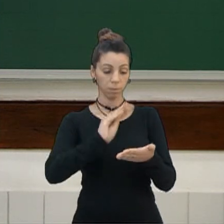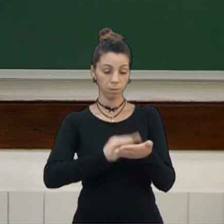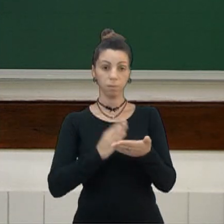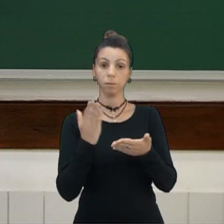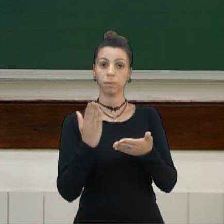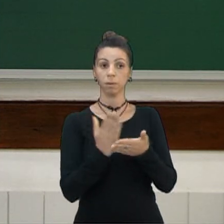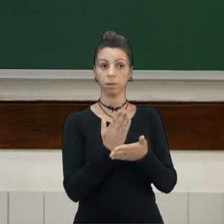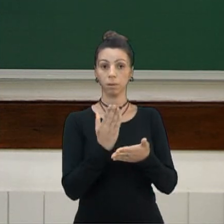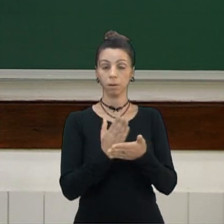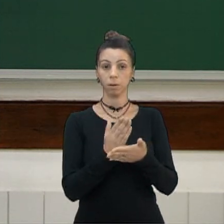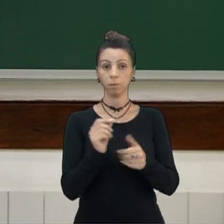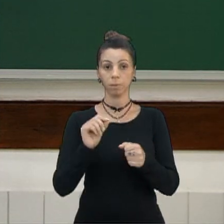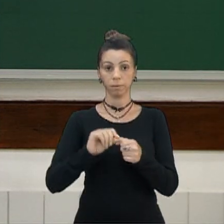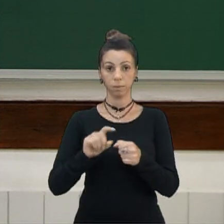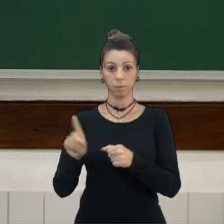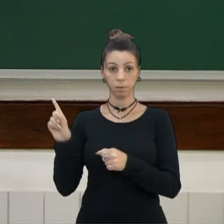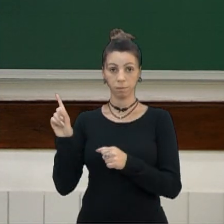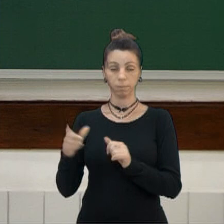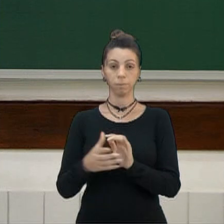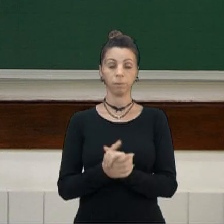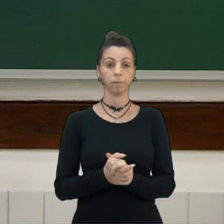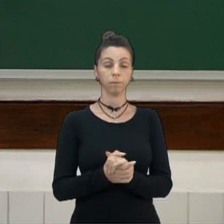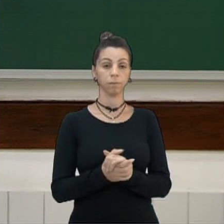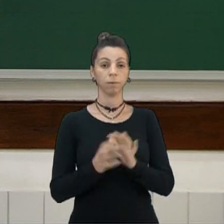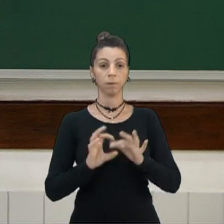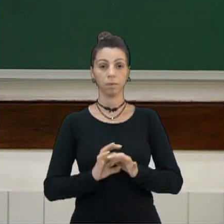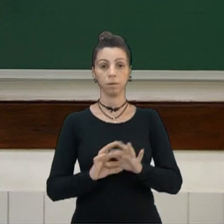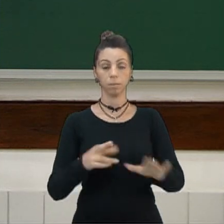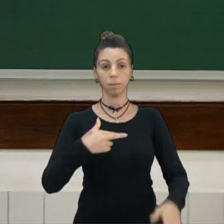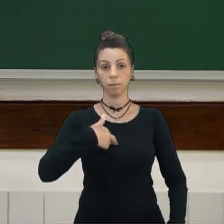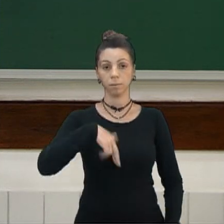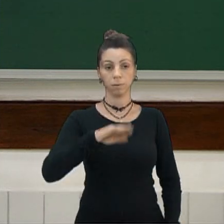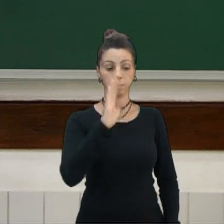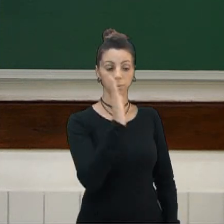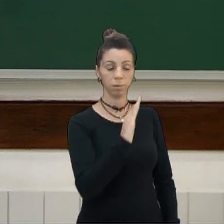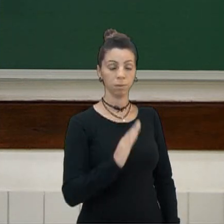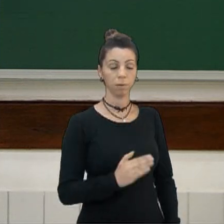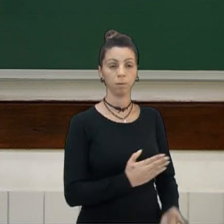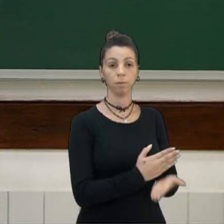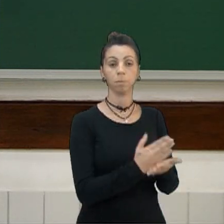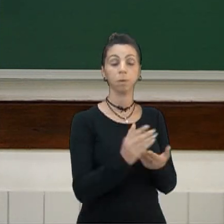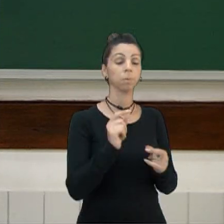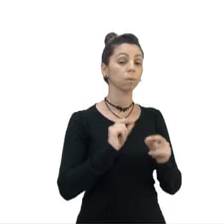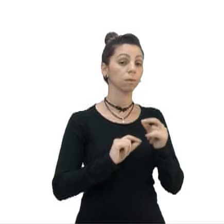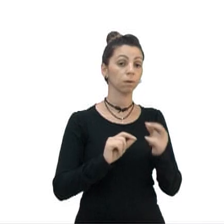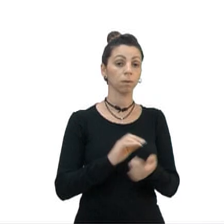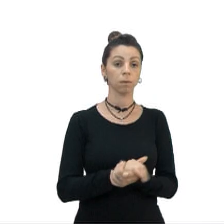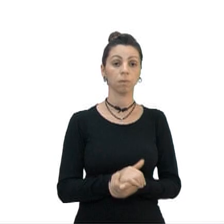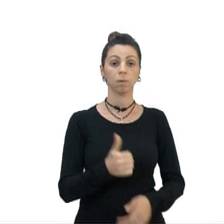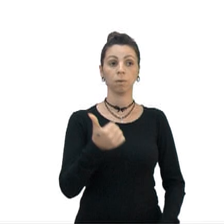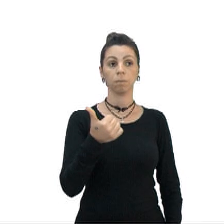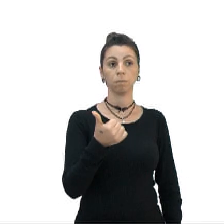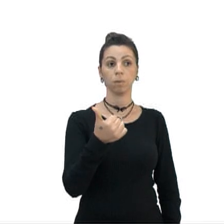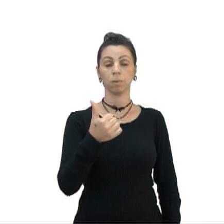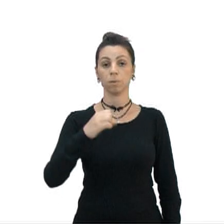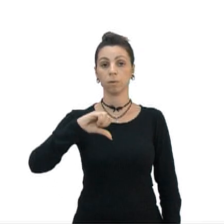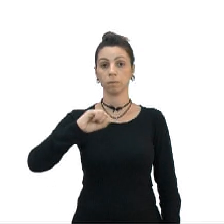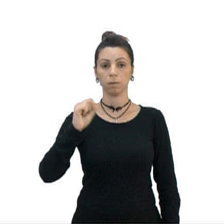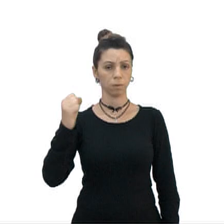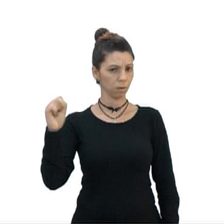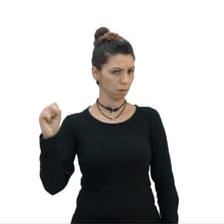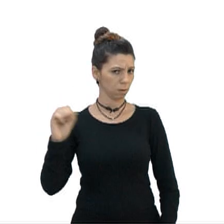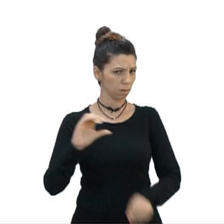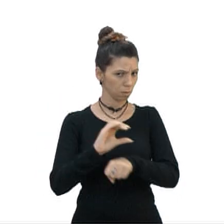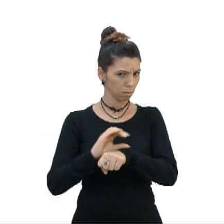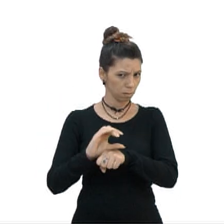essas atividades para fazer, tá? Então, a liberdade religiosa no Brasil começou no Brasil com a Constituição de 1988,